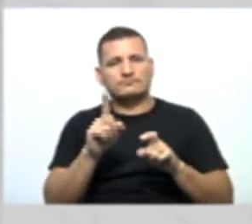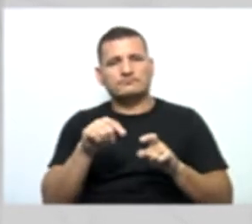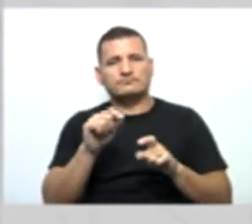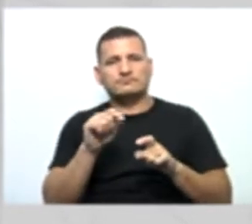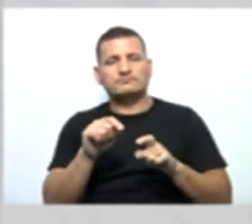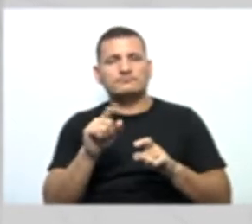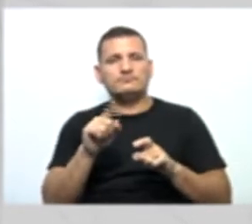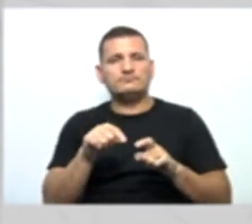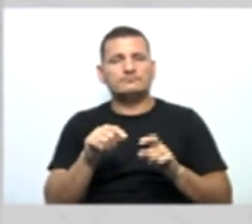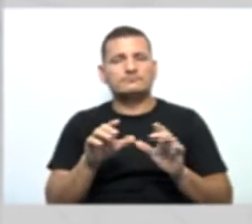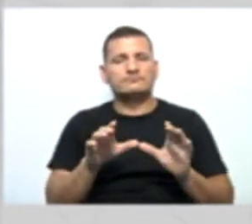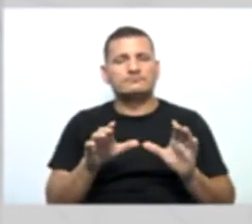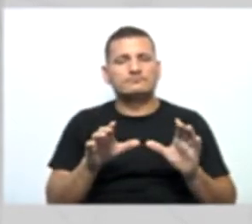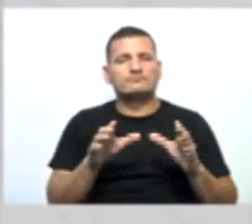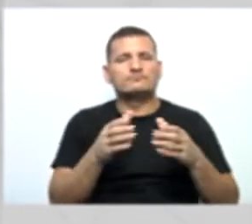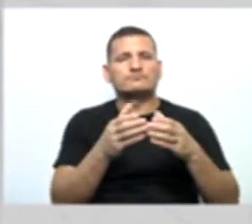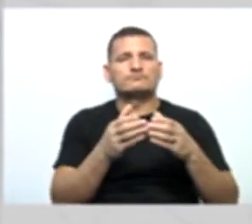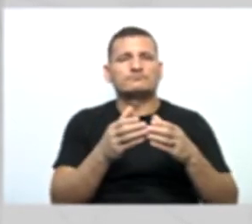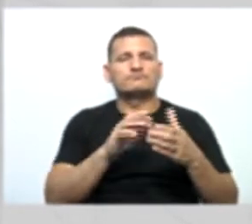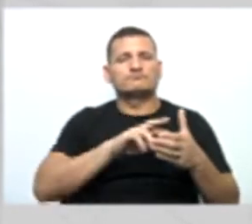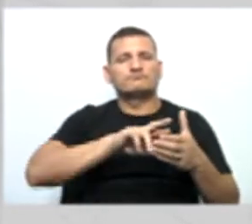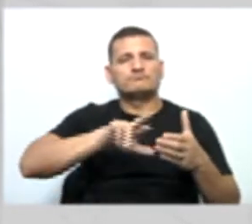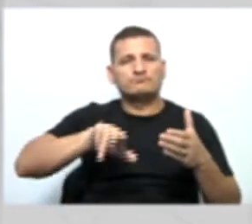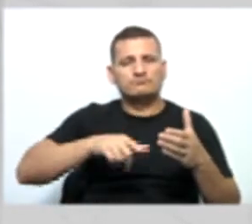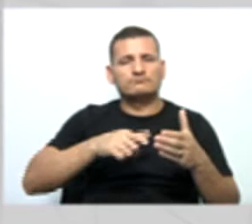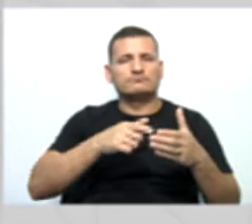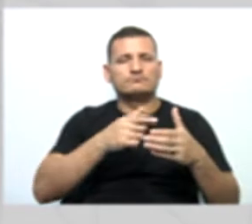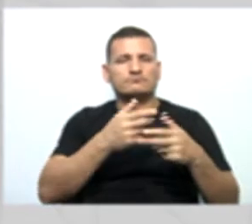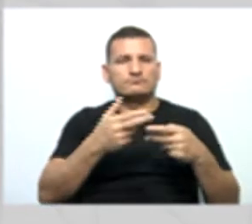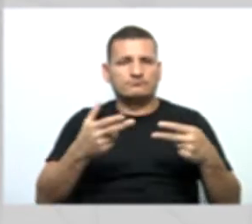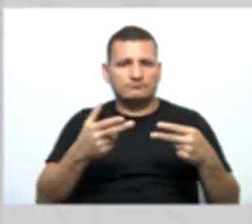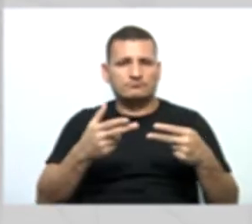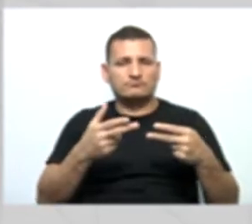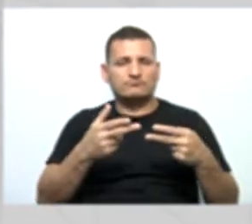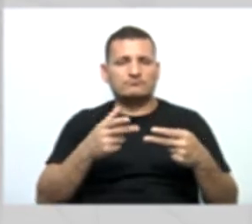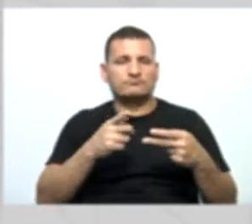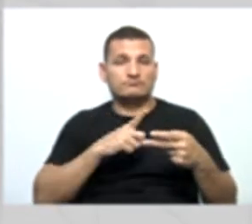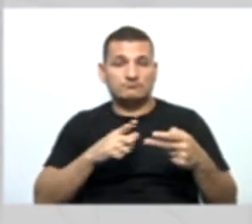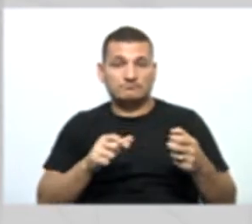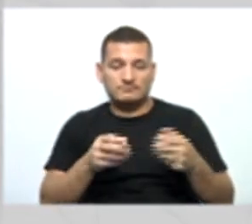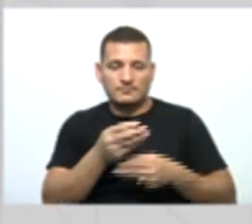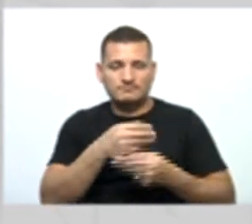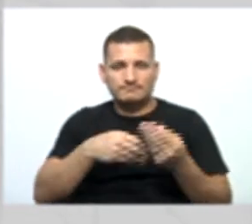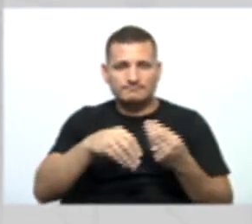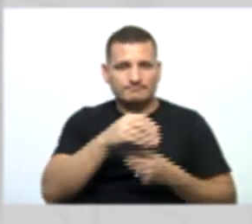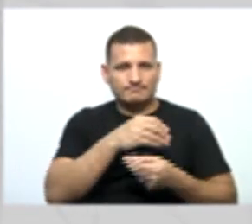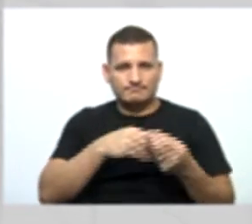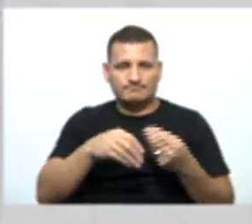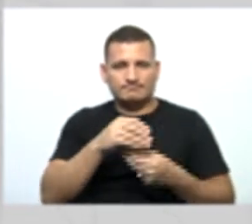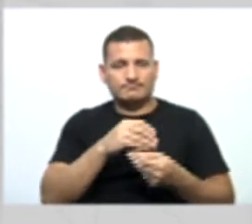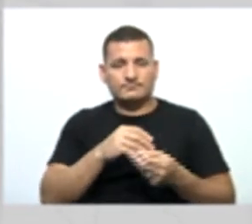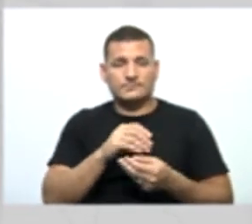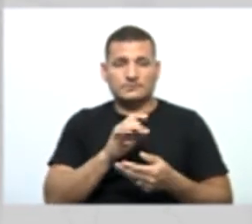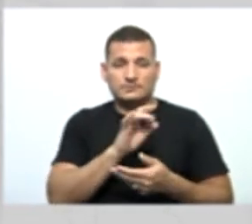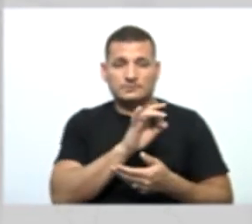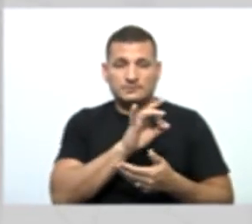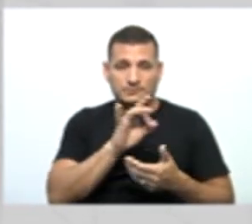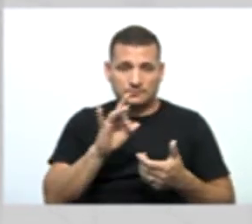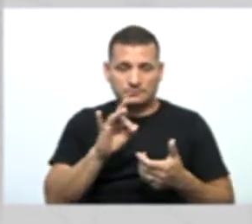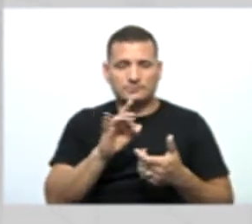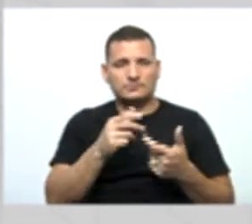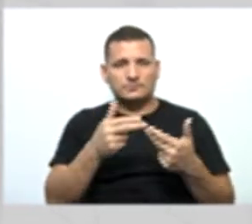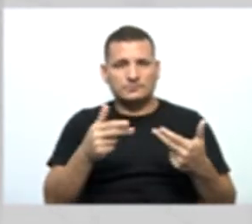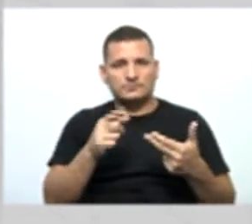um conjunto de objetos que trabalham juntos para realizar determinada tarefa. Cada objeto é uma parte do